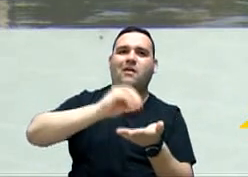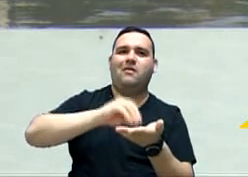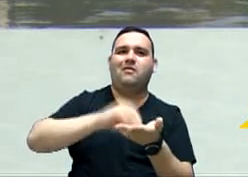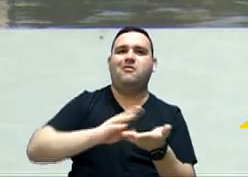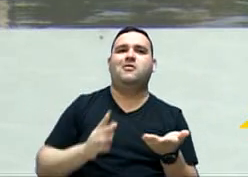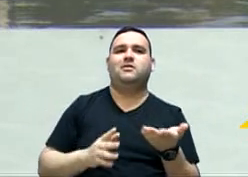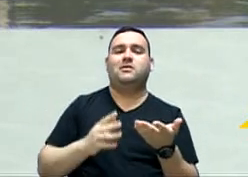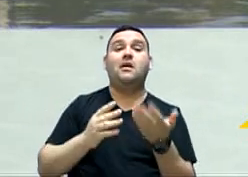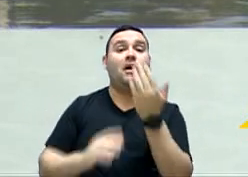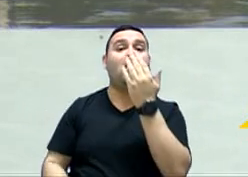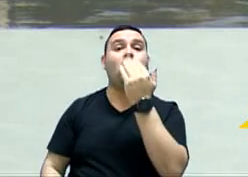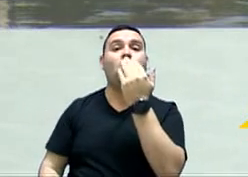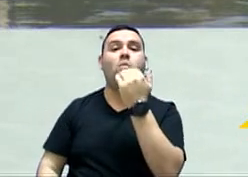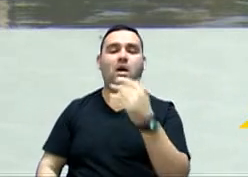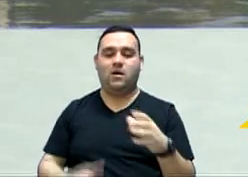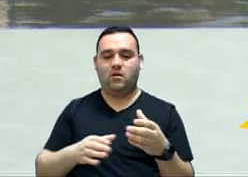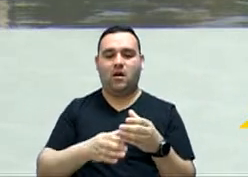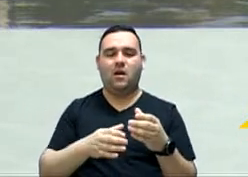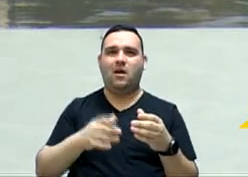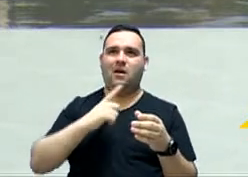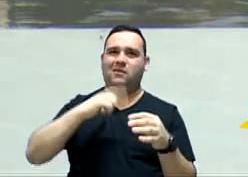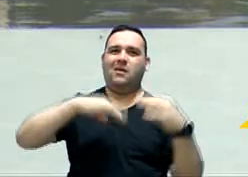aquela alimentação,